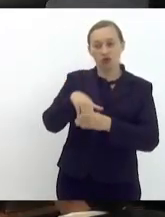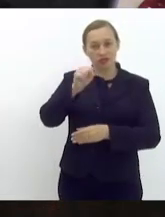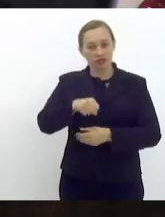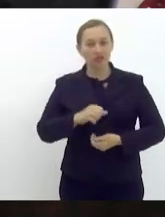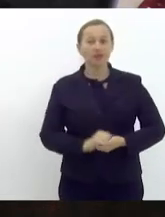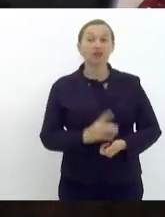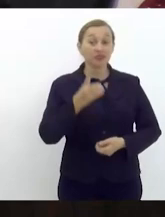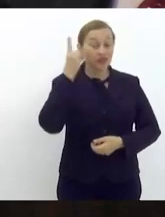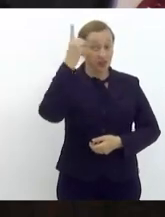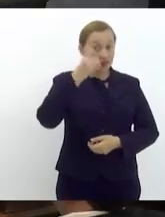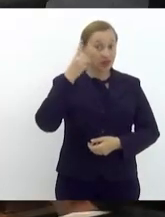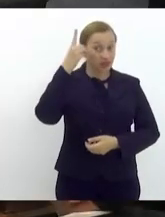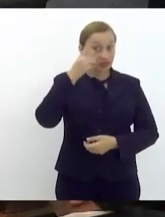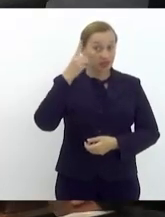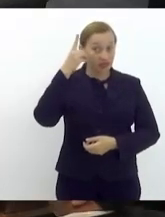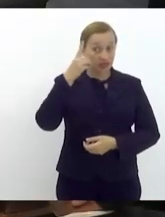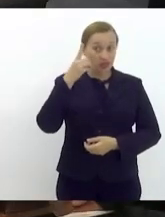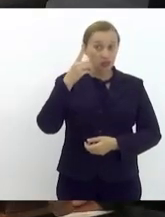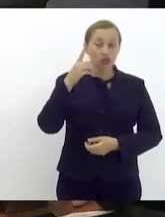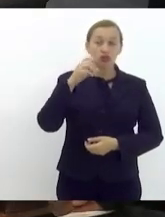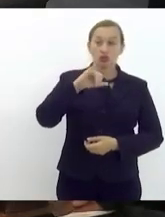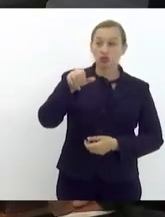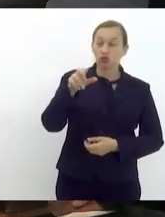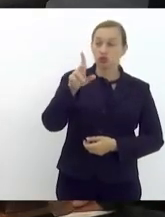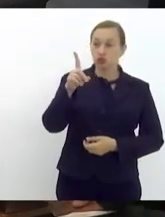Deputado Júlio Rocha.